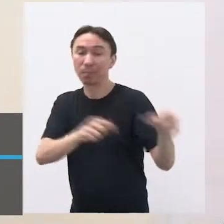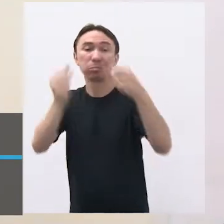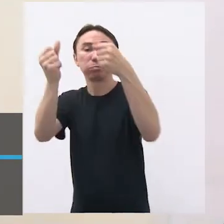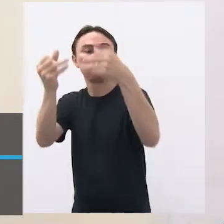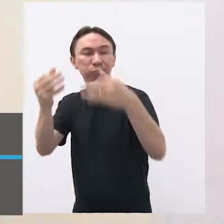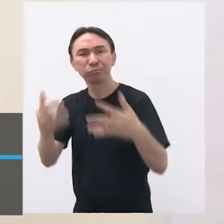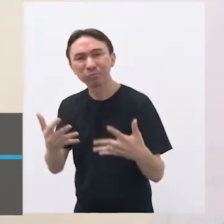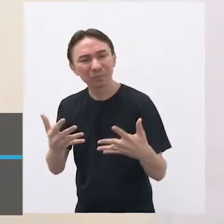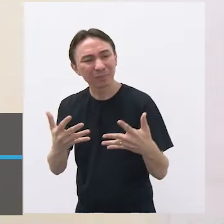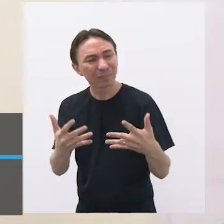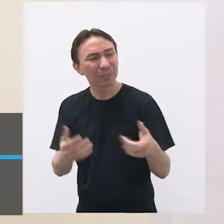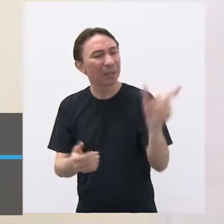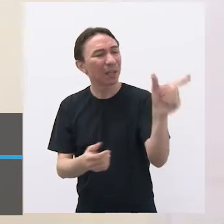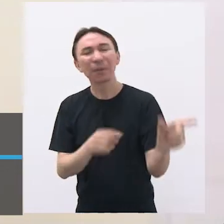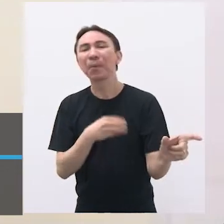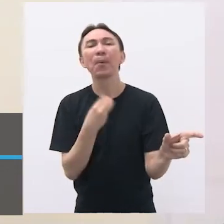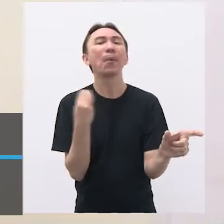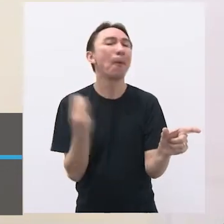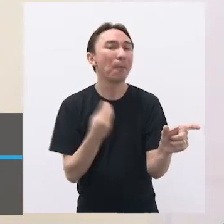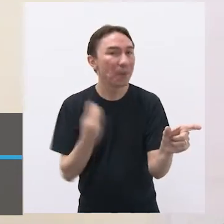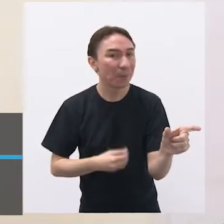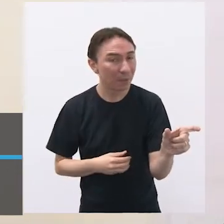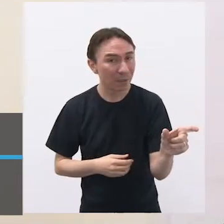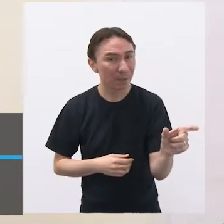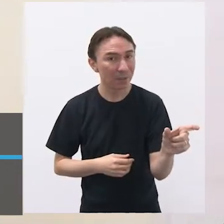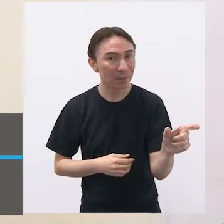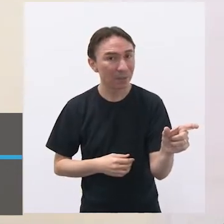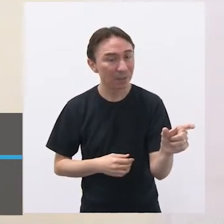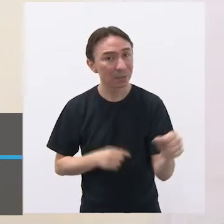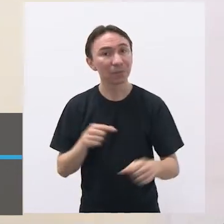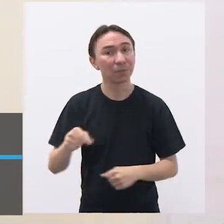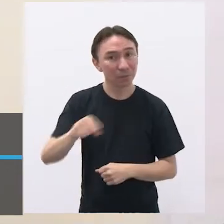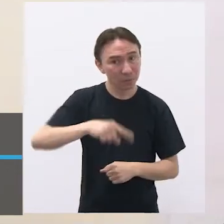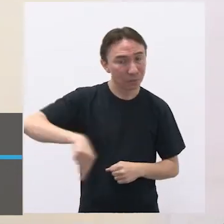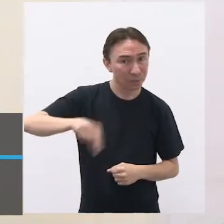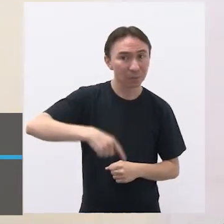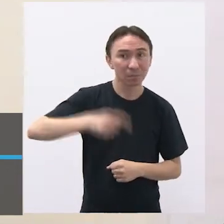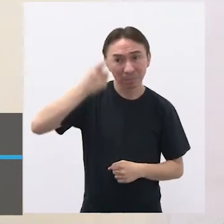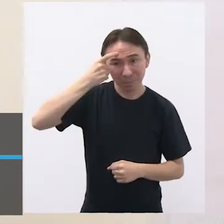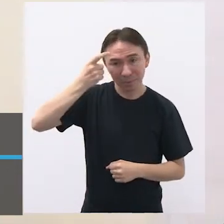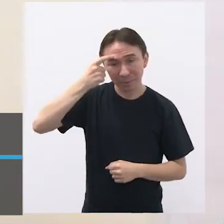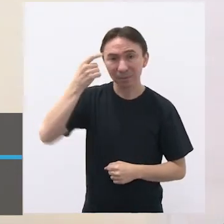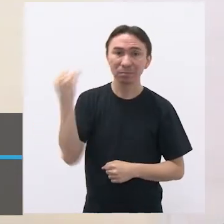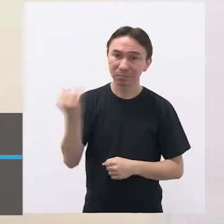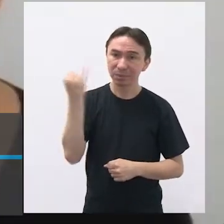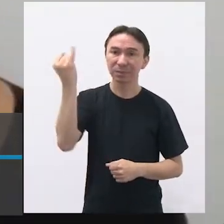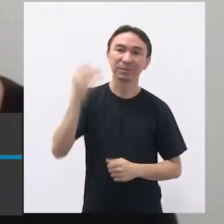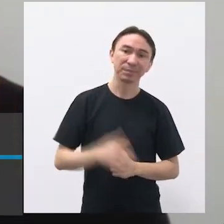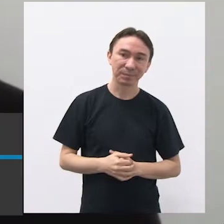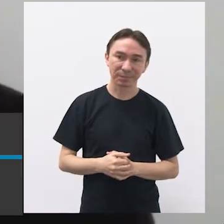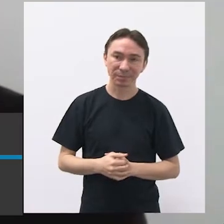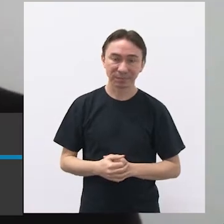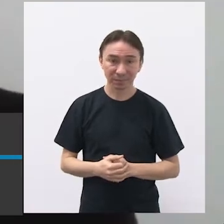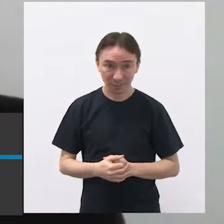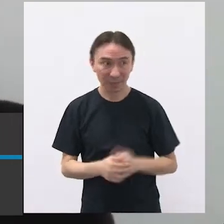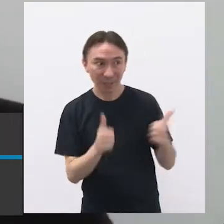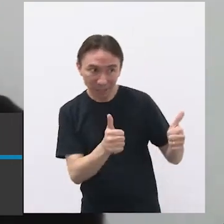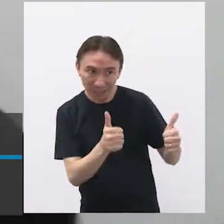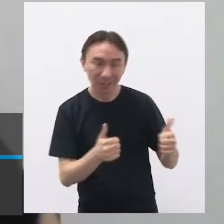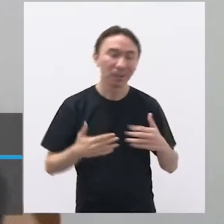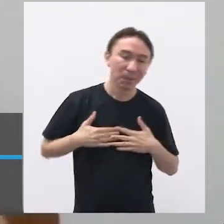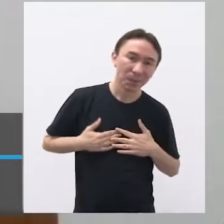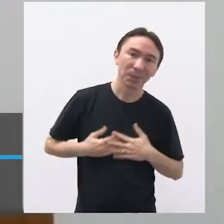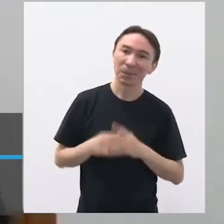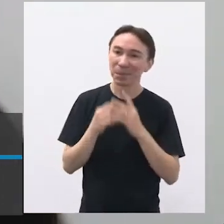que a gente sempre pense os marcos históricos dessa maneira. Raquel está de volta? Vocês estão me ouvindo? Agora sim,